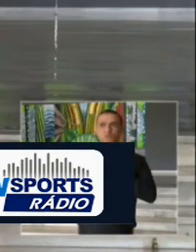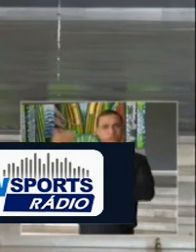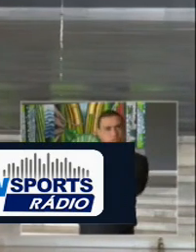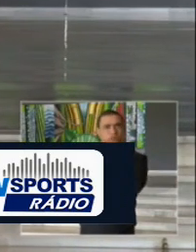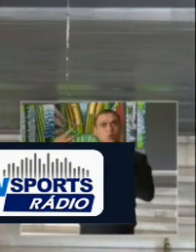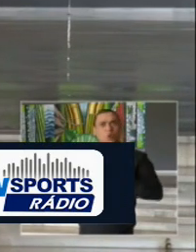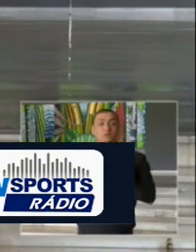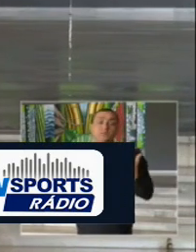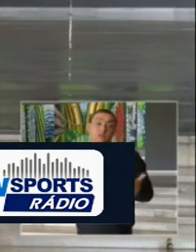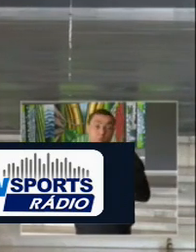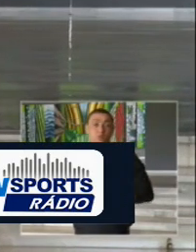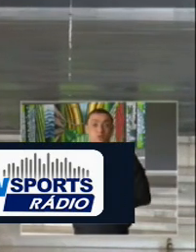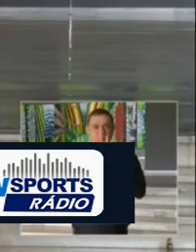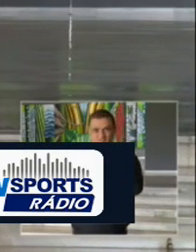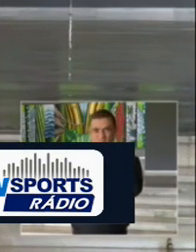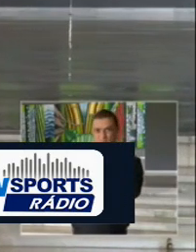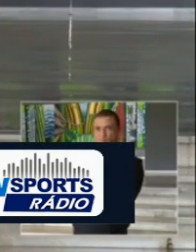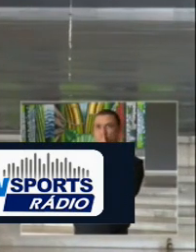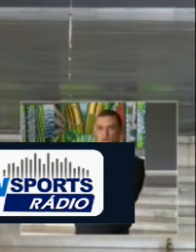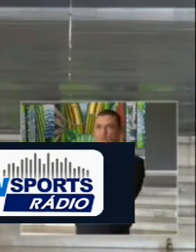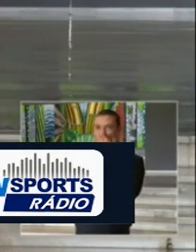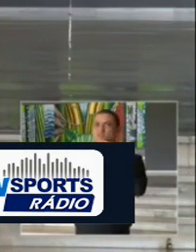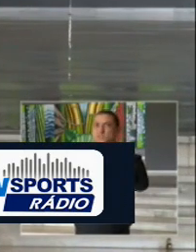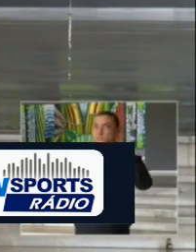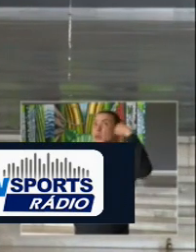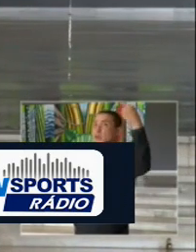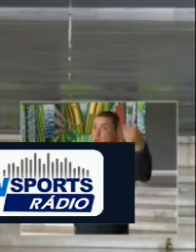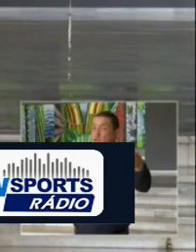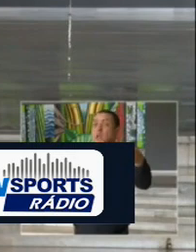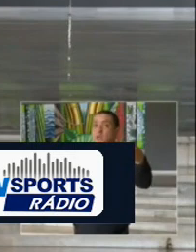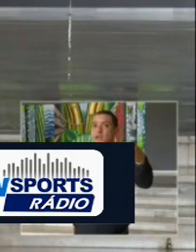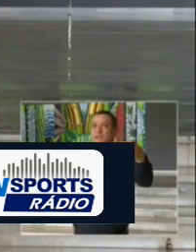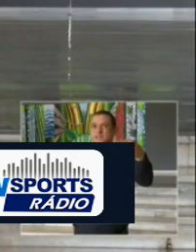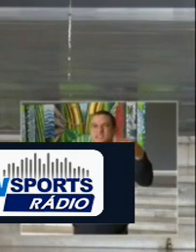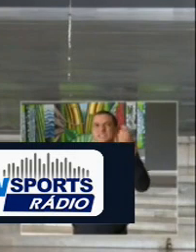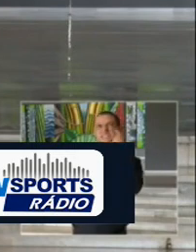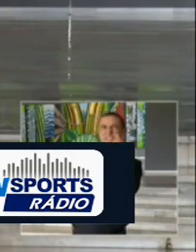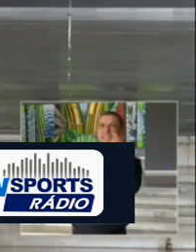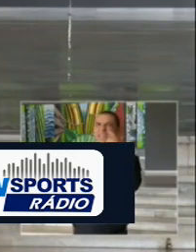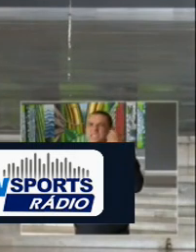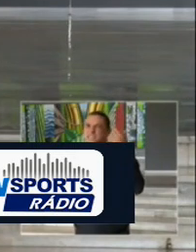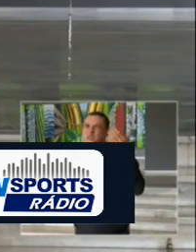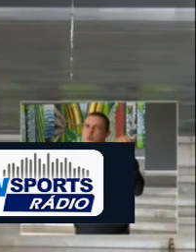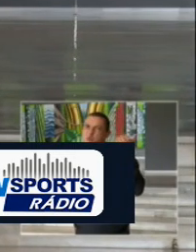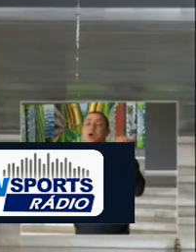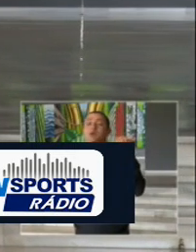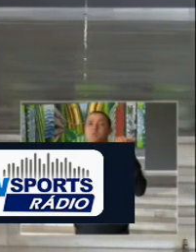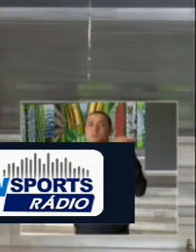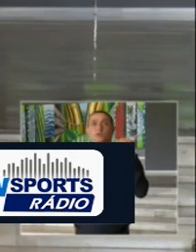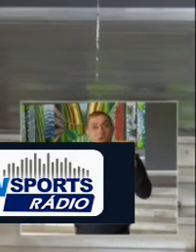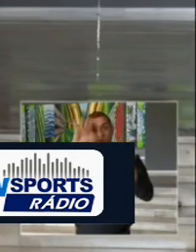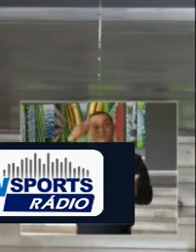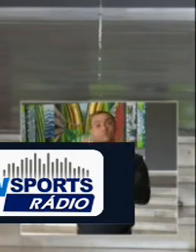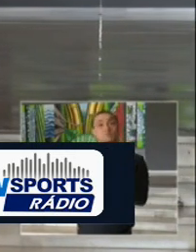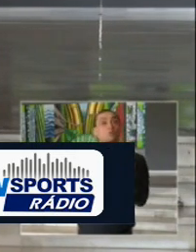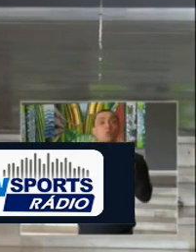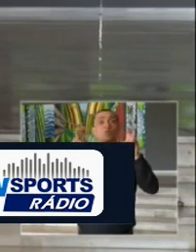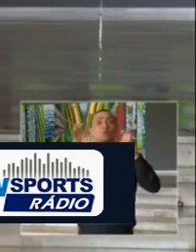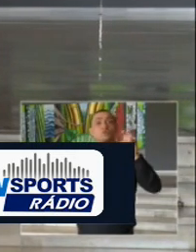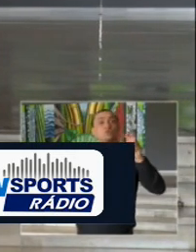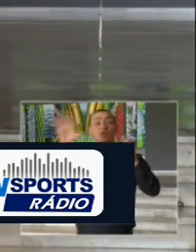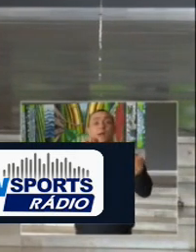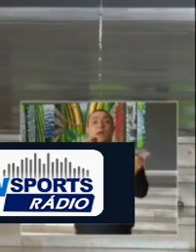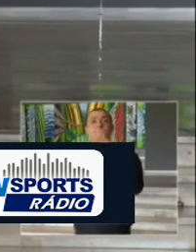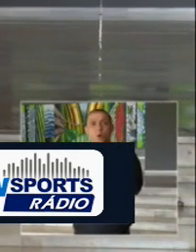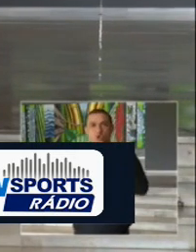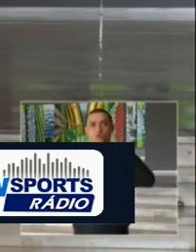estado. Portanto, Fábio, creio que já na semana que vem, antes do final da semana que vem, já teremos uma decisão completa a